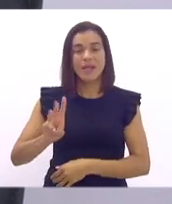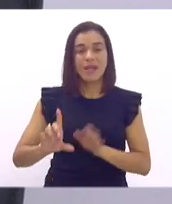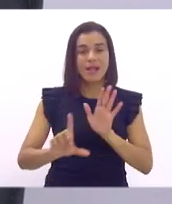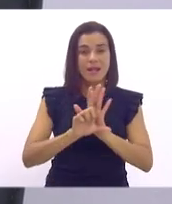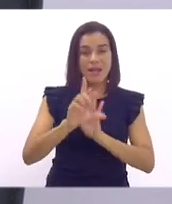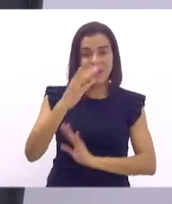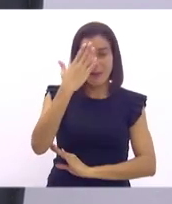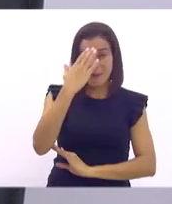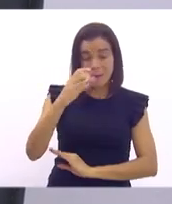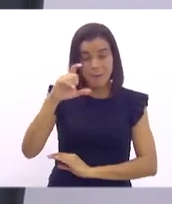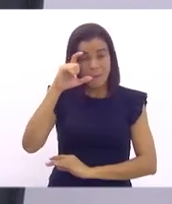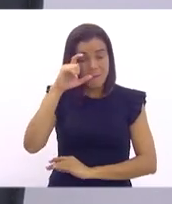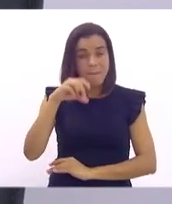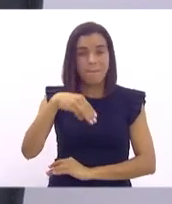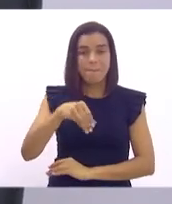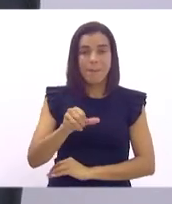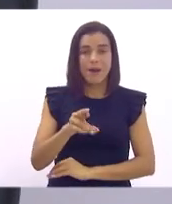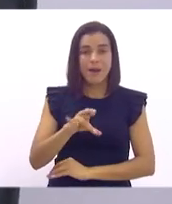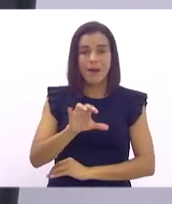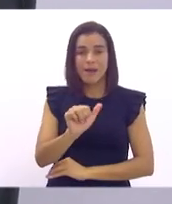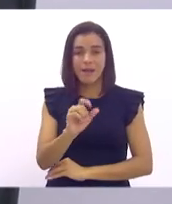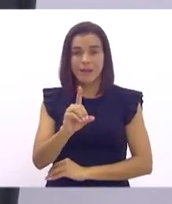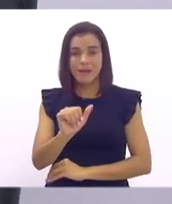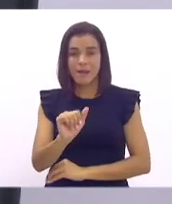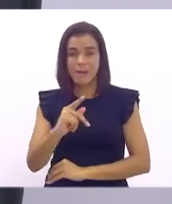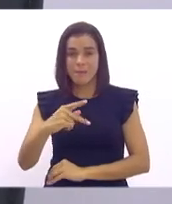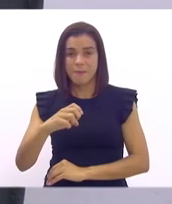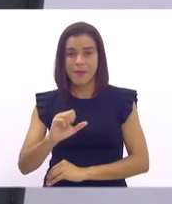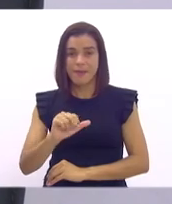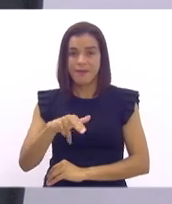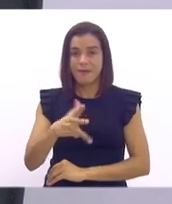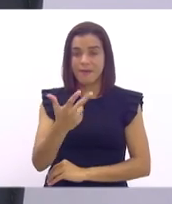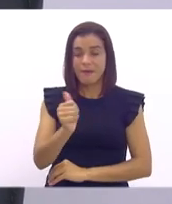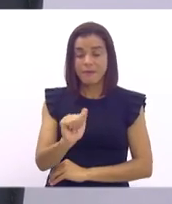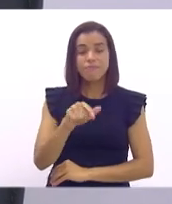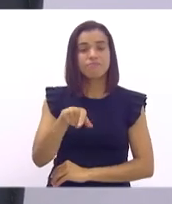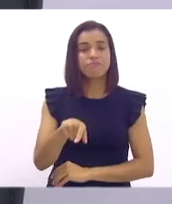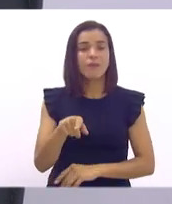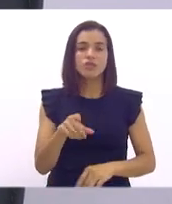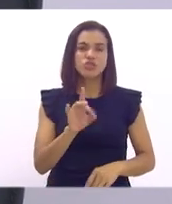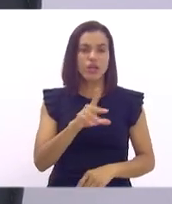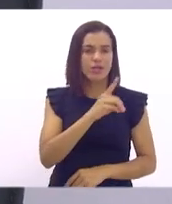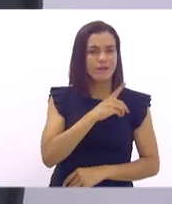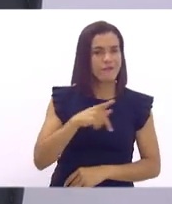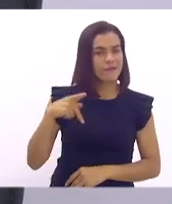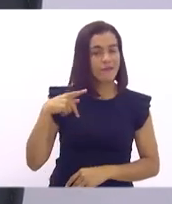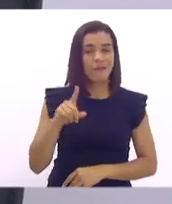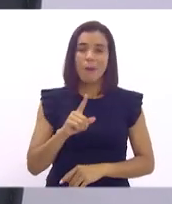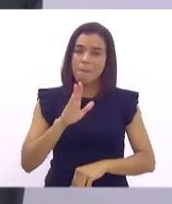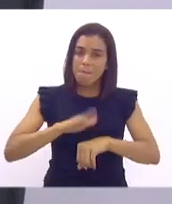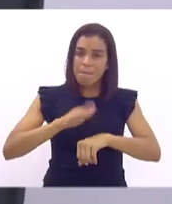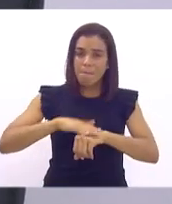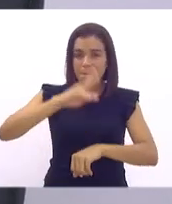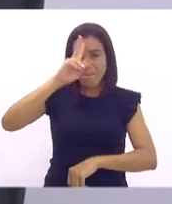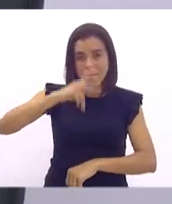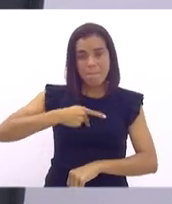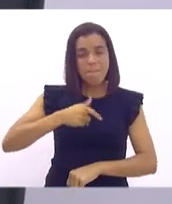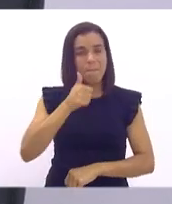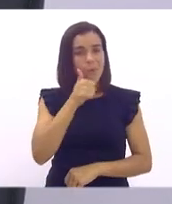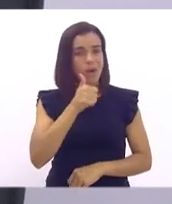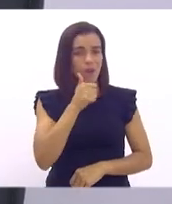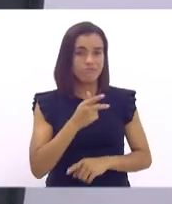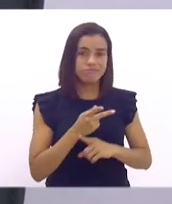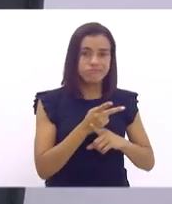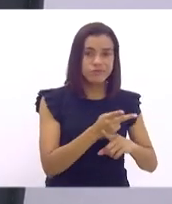que permite, né, que nem vá à defensoria, mas que possa ser feito pela própria mulher esse